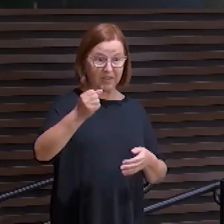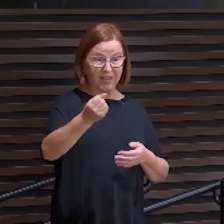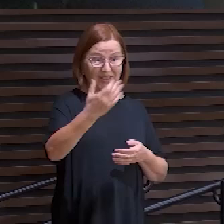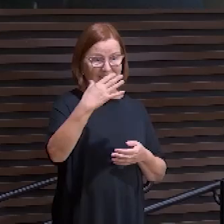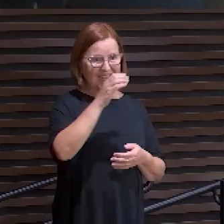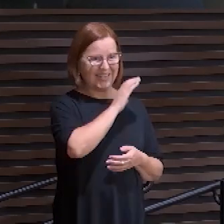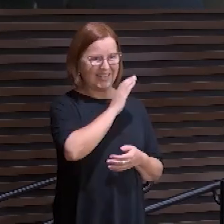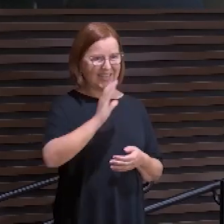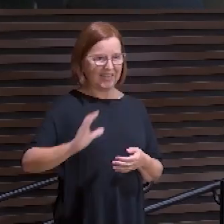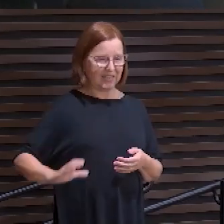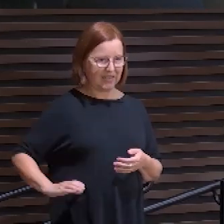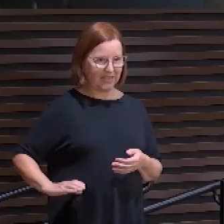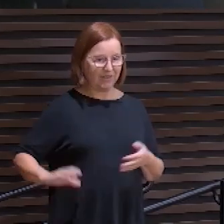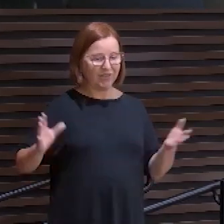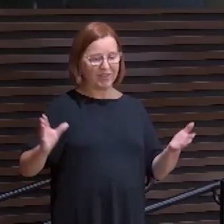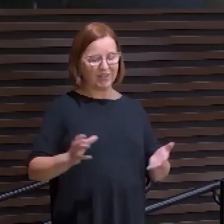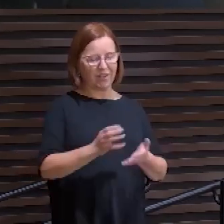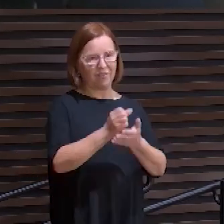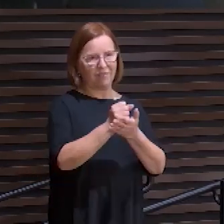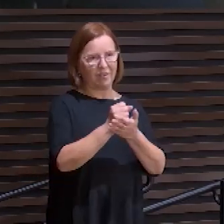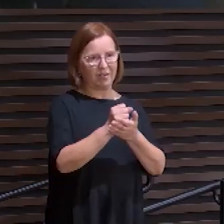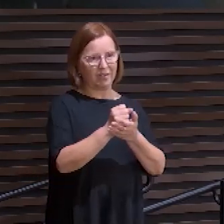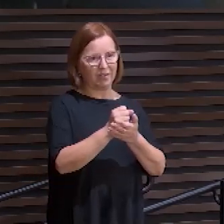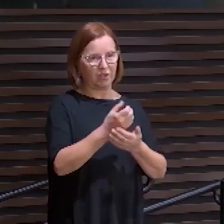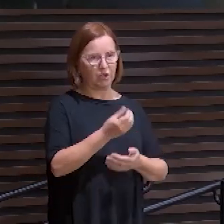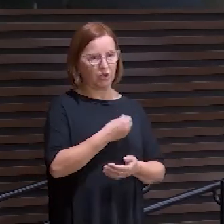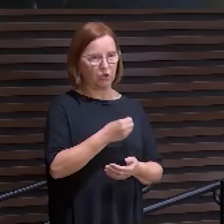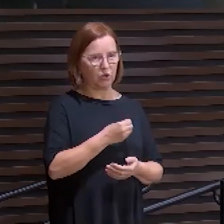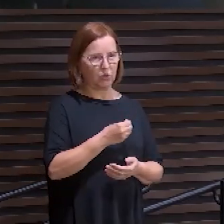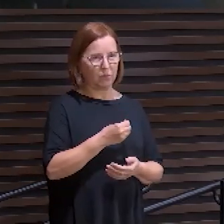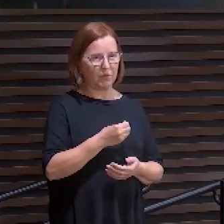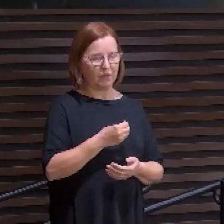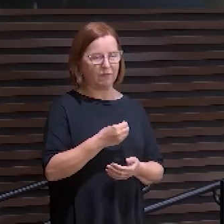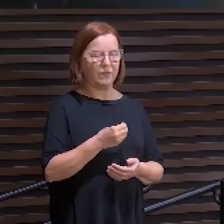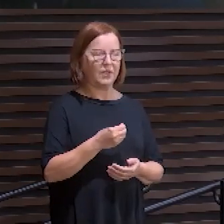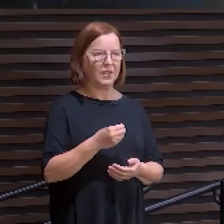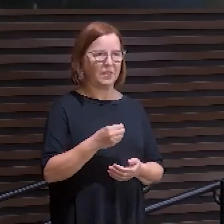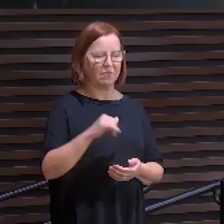Cristo, o salvaram de uma vida imoral e inútil.